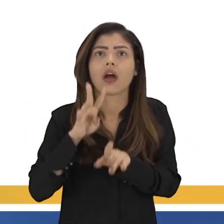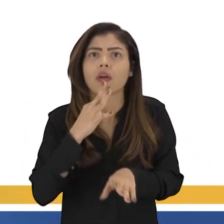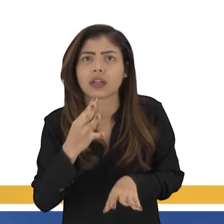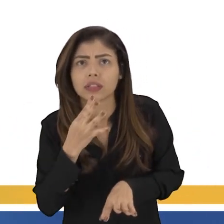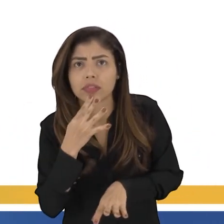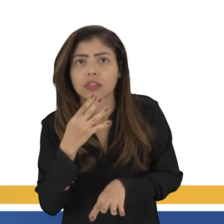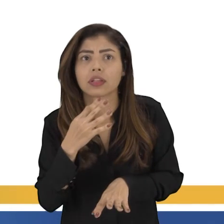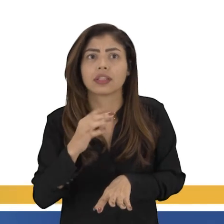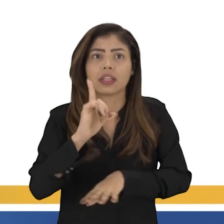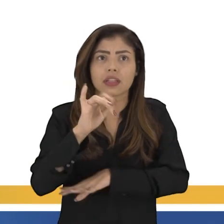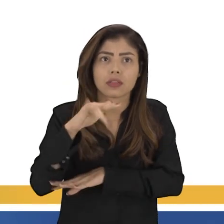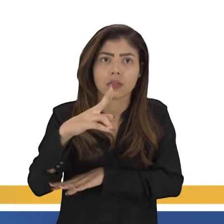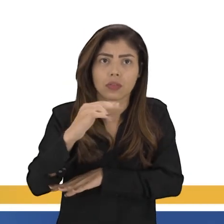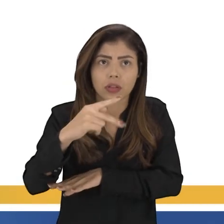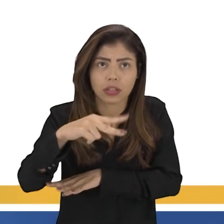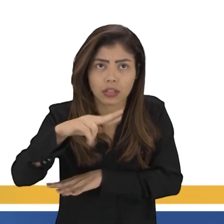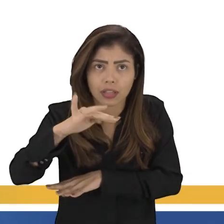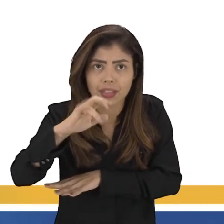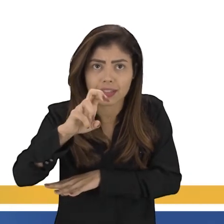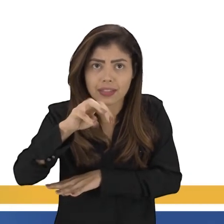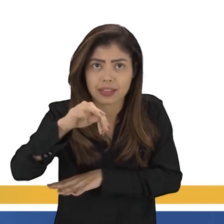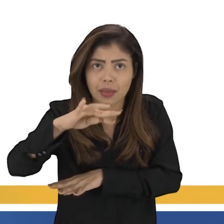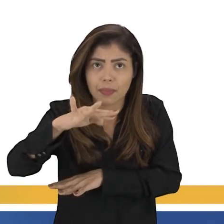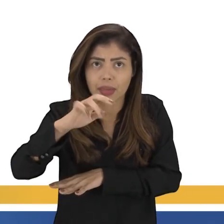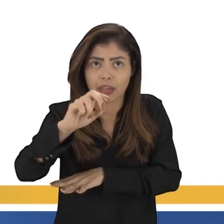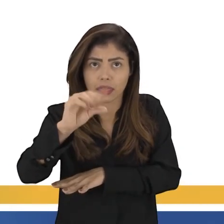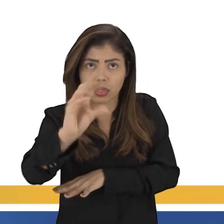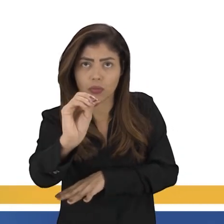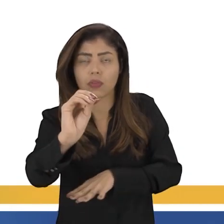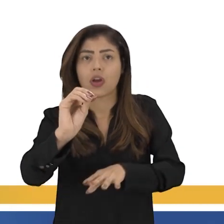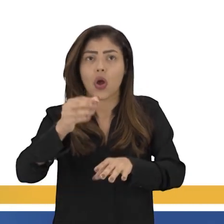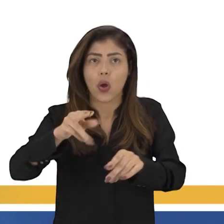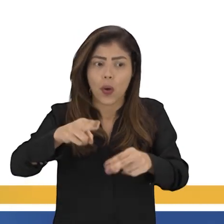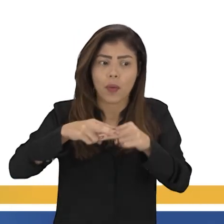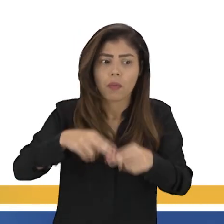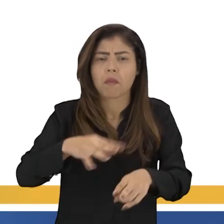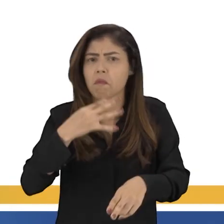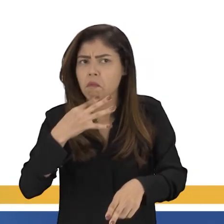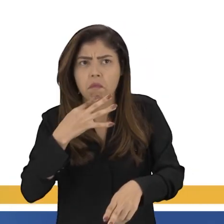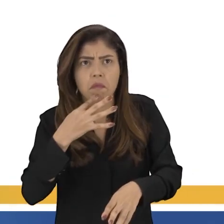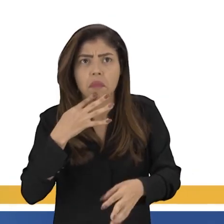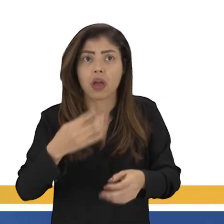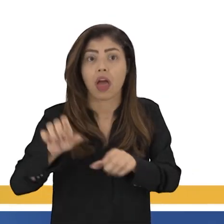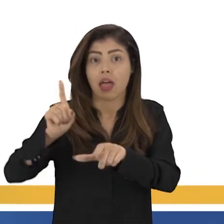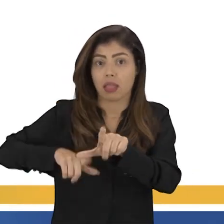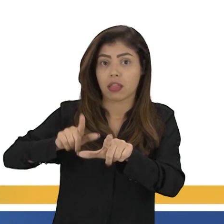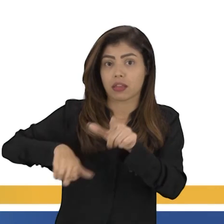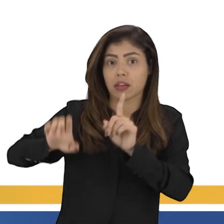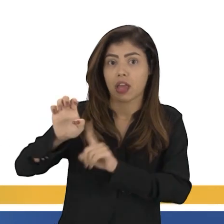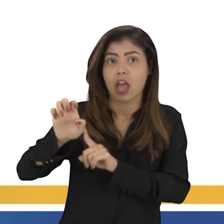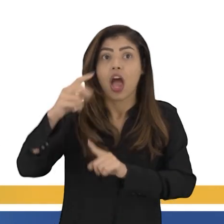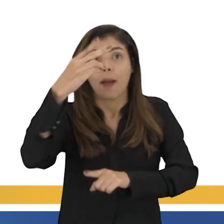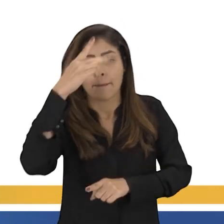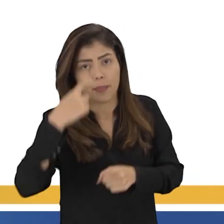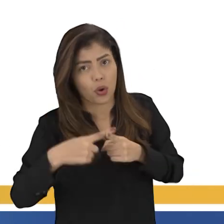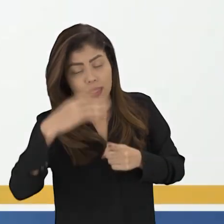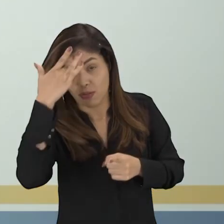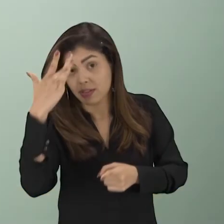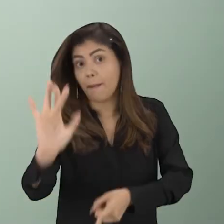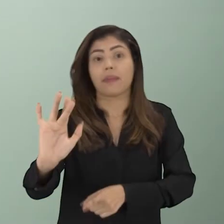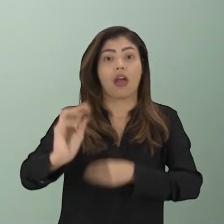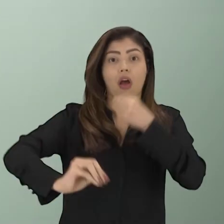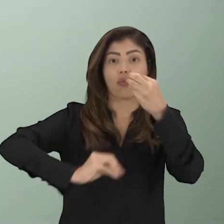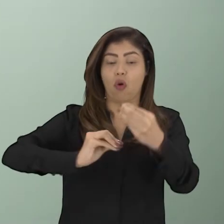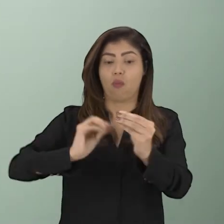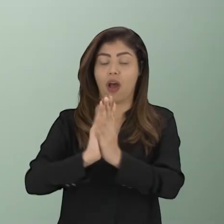de utilização, por isso ele pergunta ao amigo como ligá-lo. Turn on. Letra E. Tá vendo, gente? Com